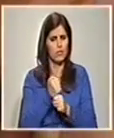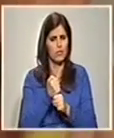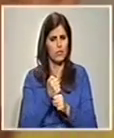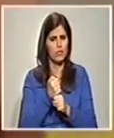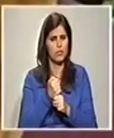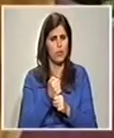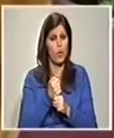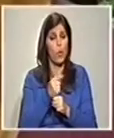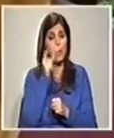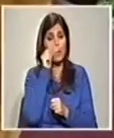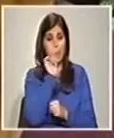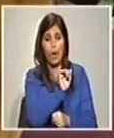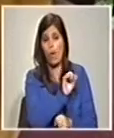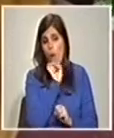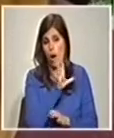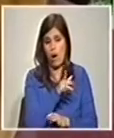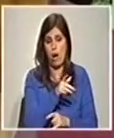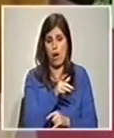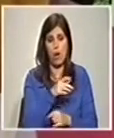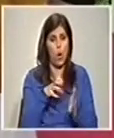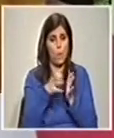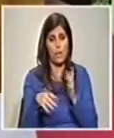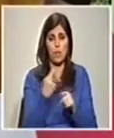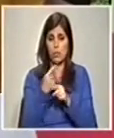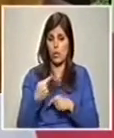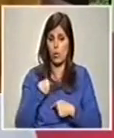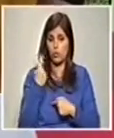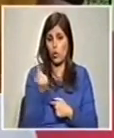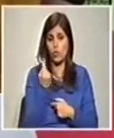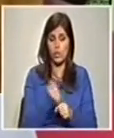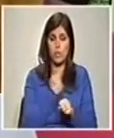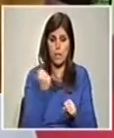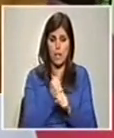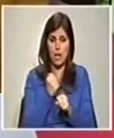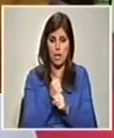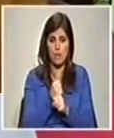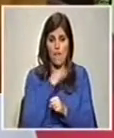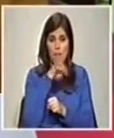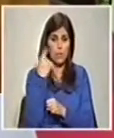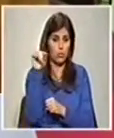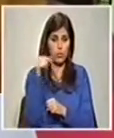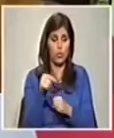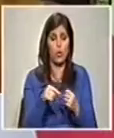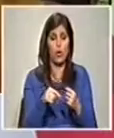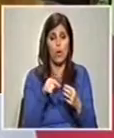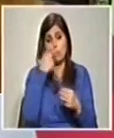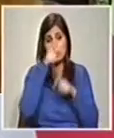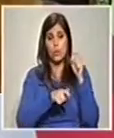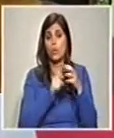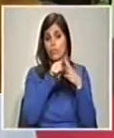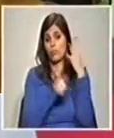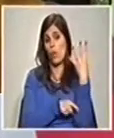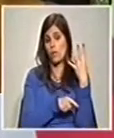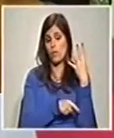tem sido muito complicado, porque sou só eu sozinha a trabalhar na família, de 4 pessoas, e só